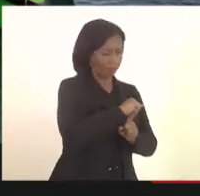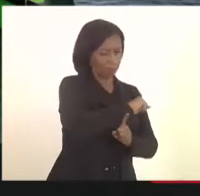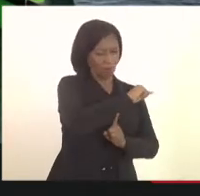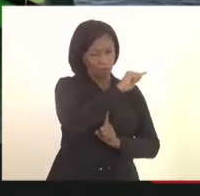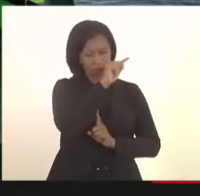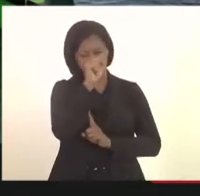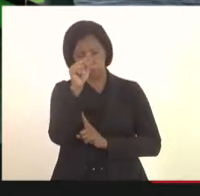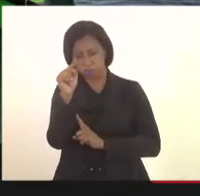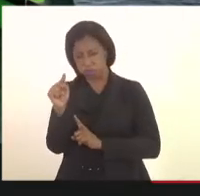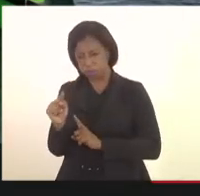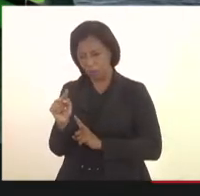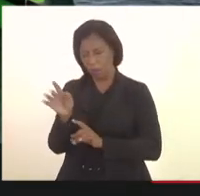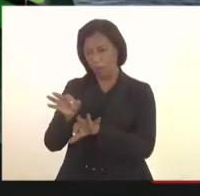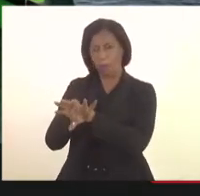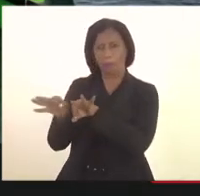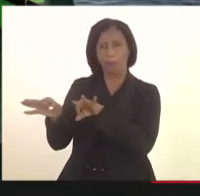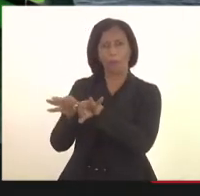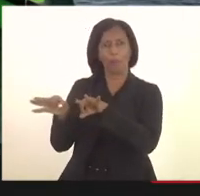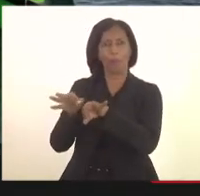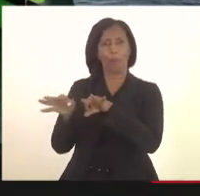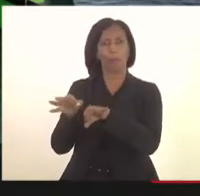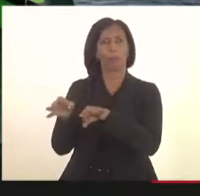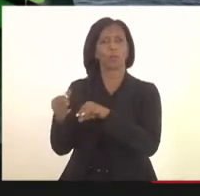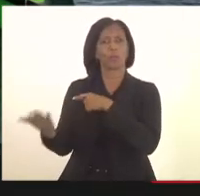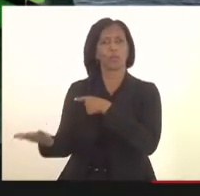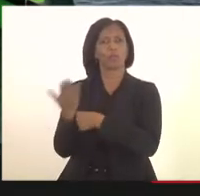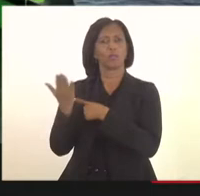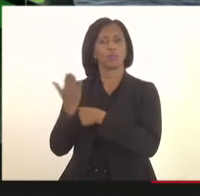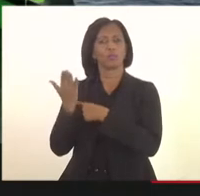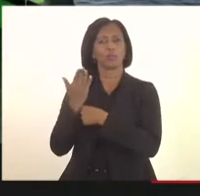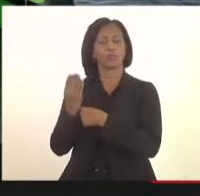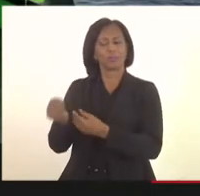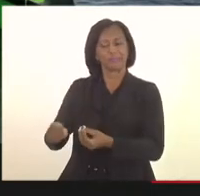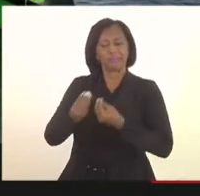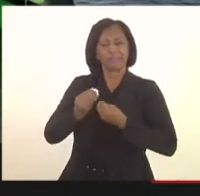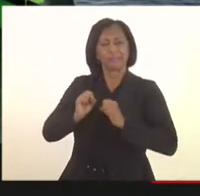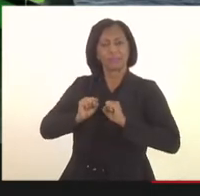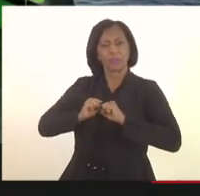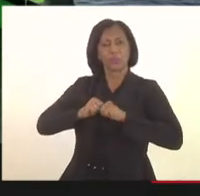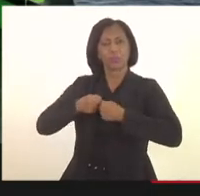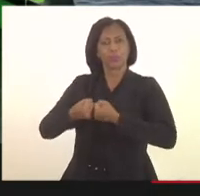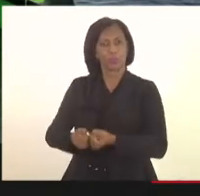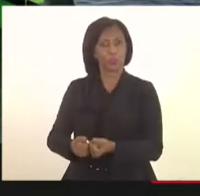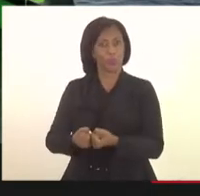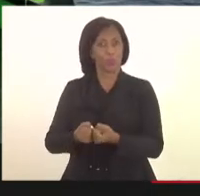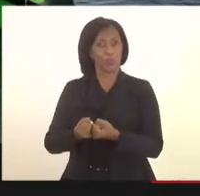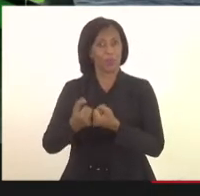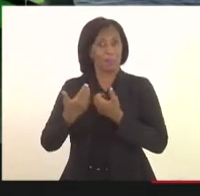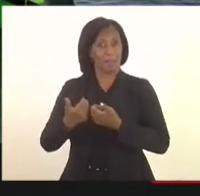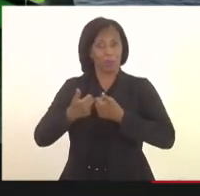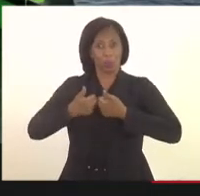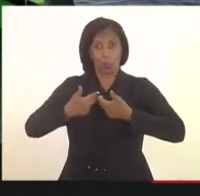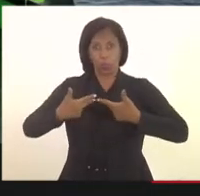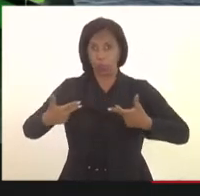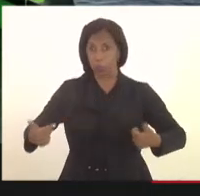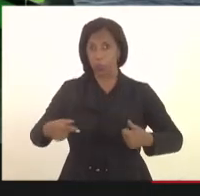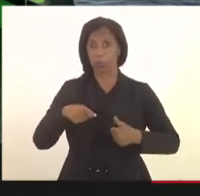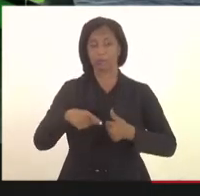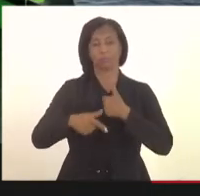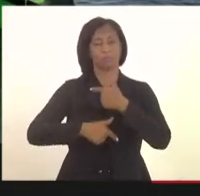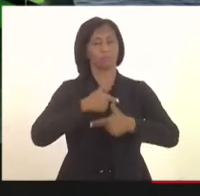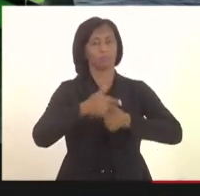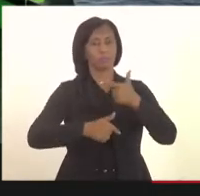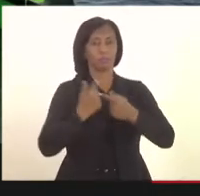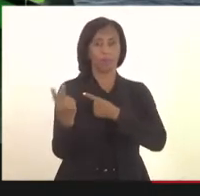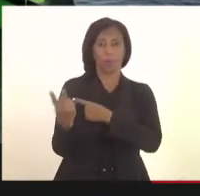descomissionamento, projetos que nos ajudam a promover mais segurança, mais eficiência nas operações,